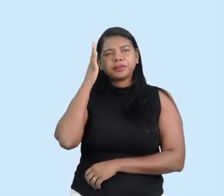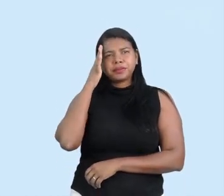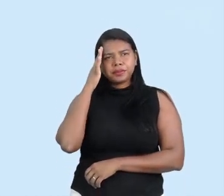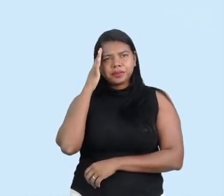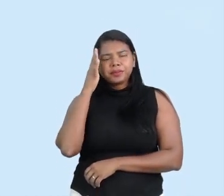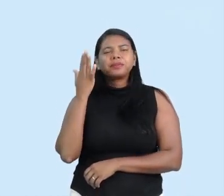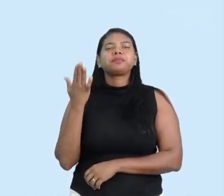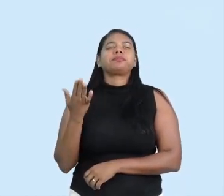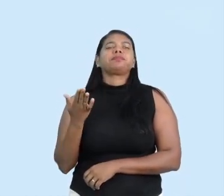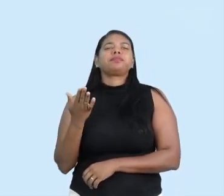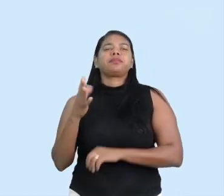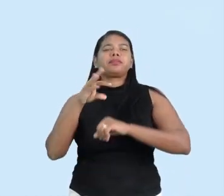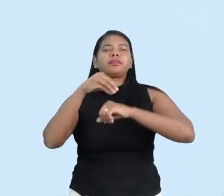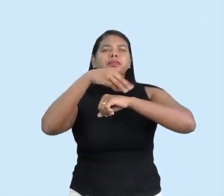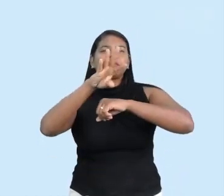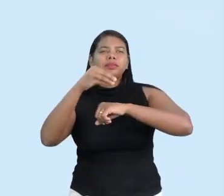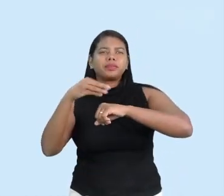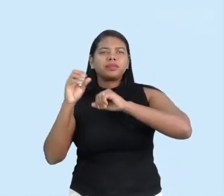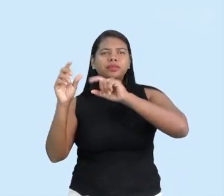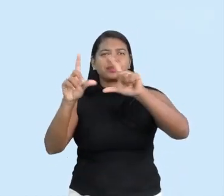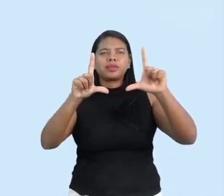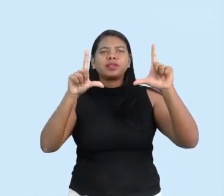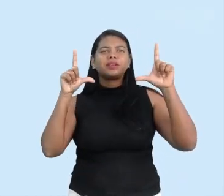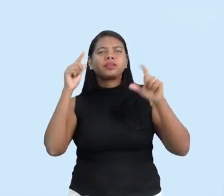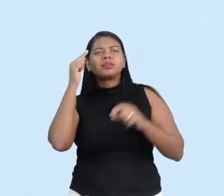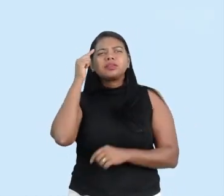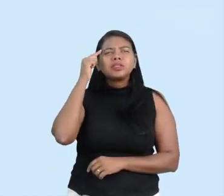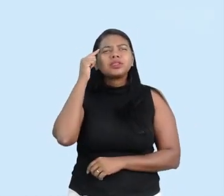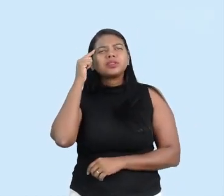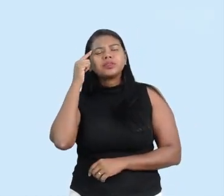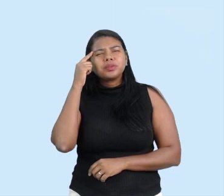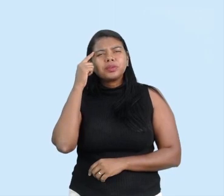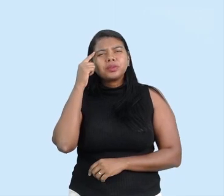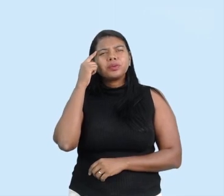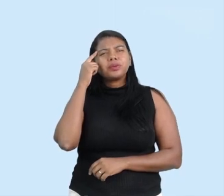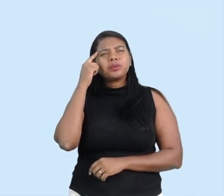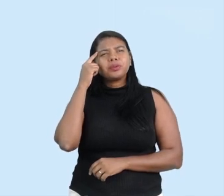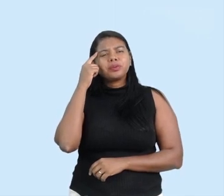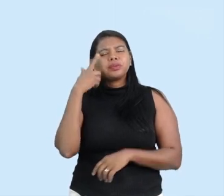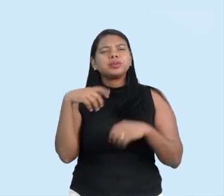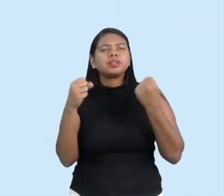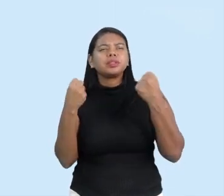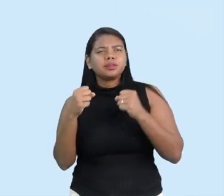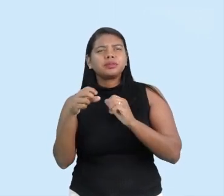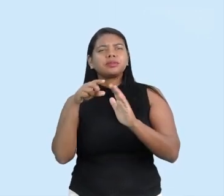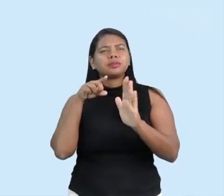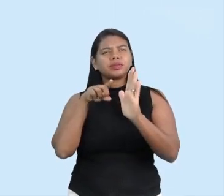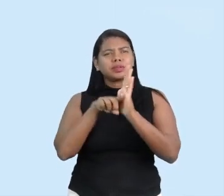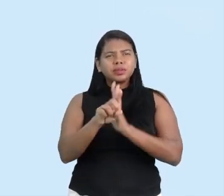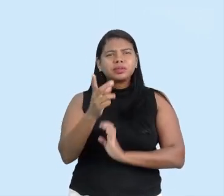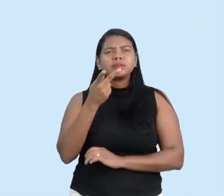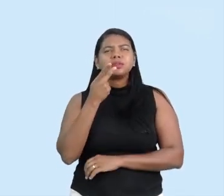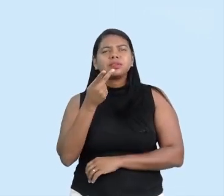e poste lá no ambiente suas dúvidas, o que você achou, o que é que você está achando de trabalhar